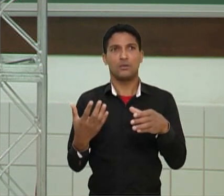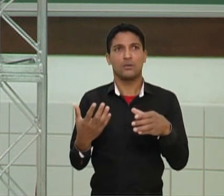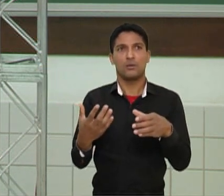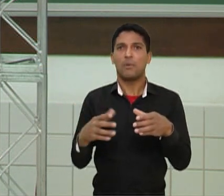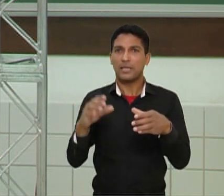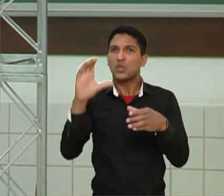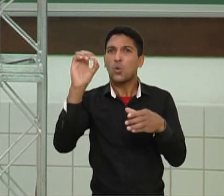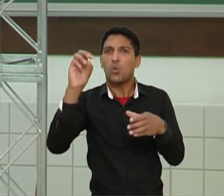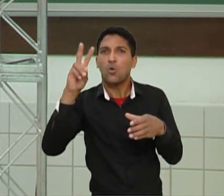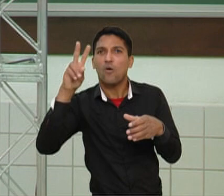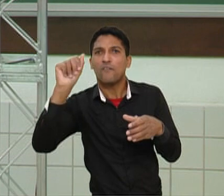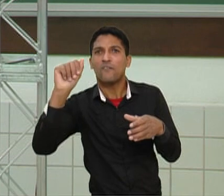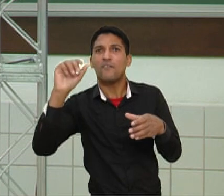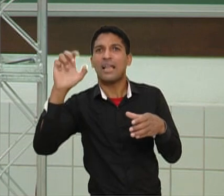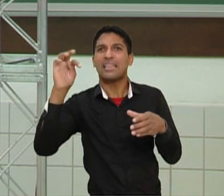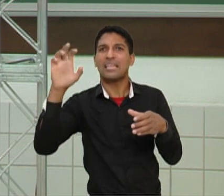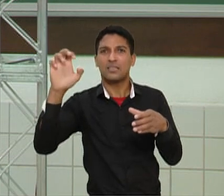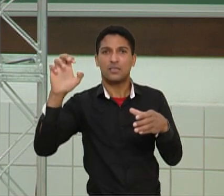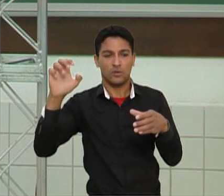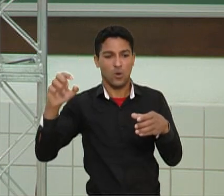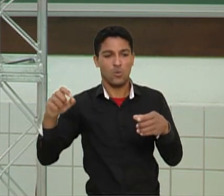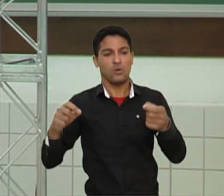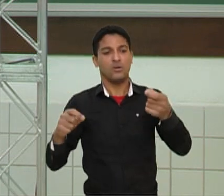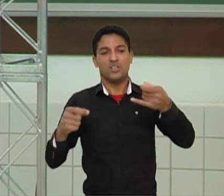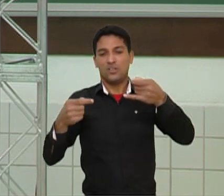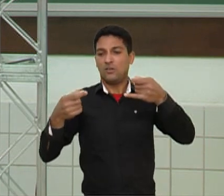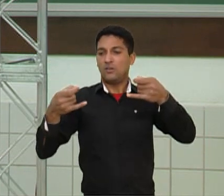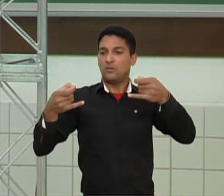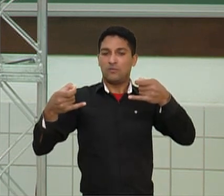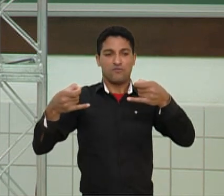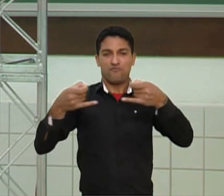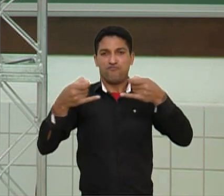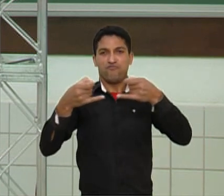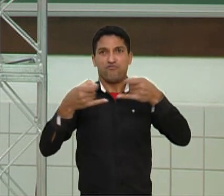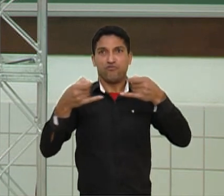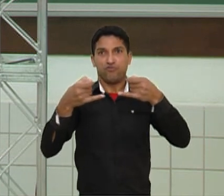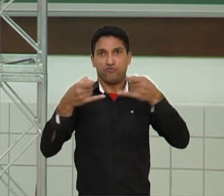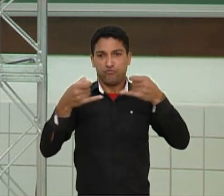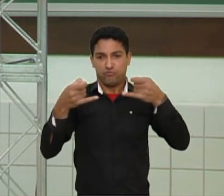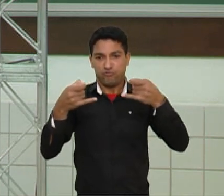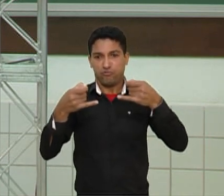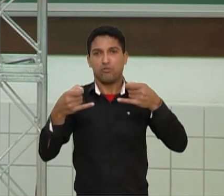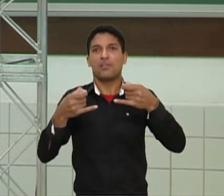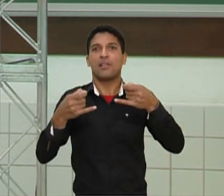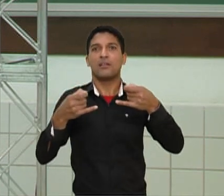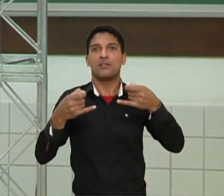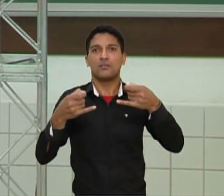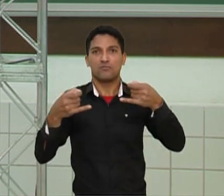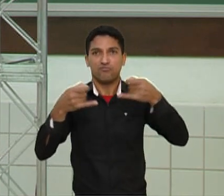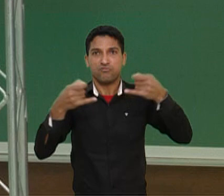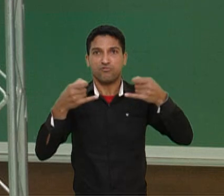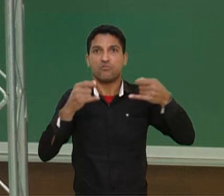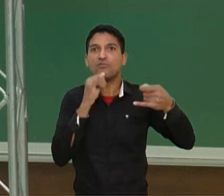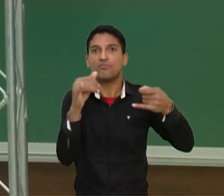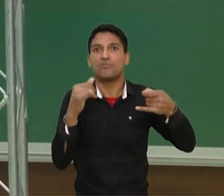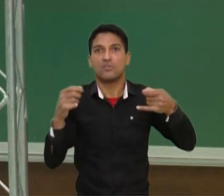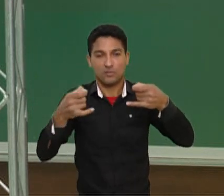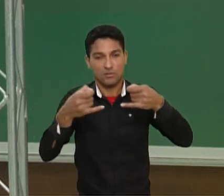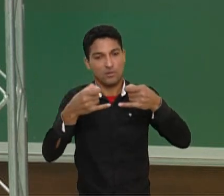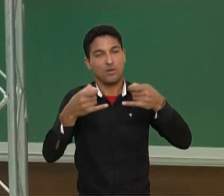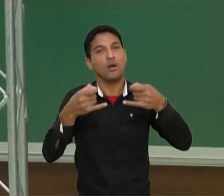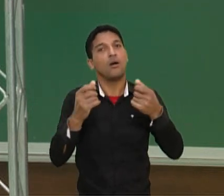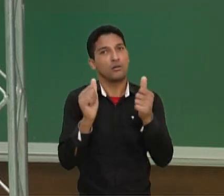muito eletronegativos, negativo com negativo, né? Compartilhamento de elétron? Sim, pois é. Aí é um outro